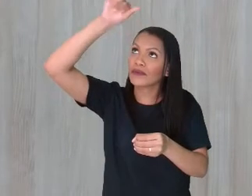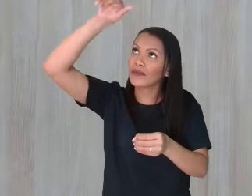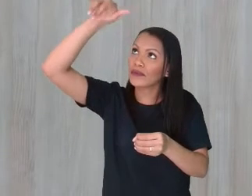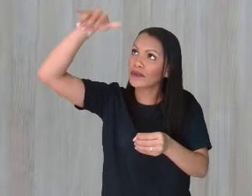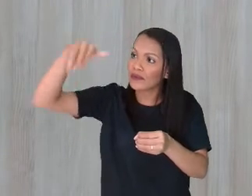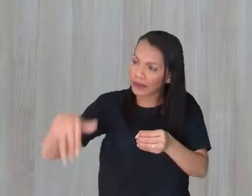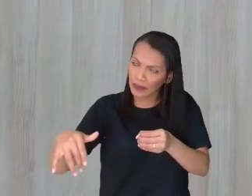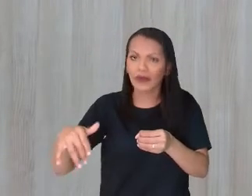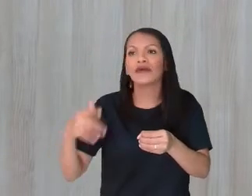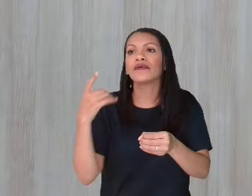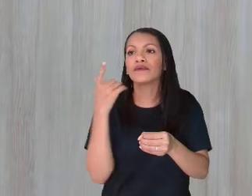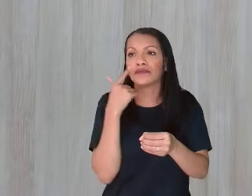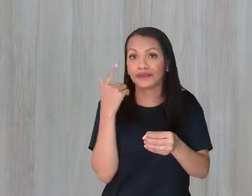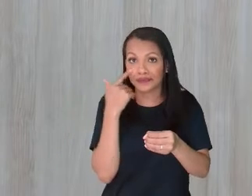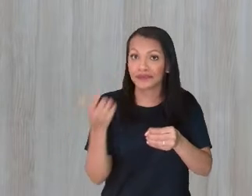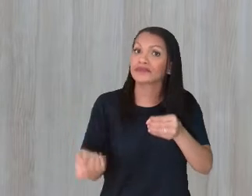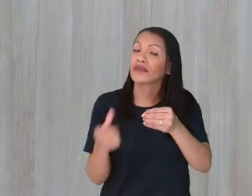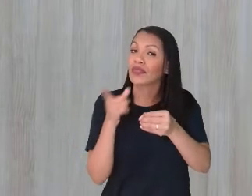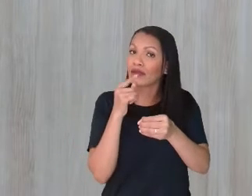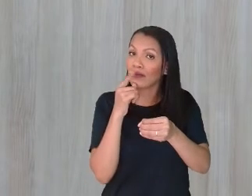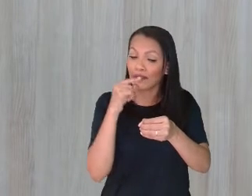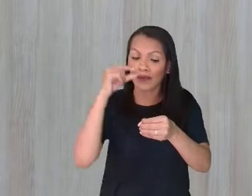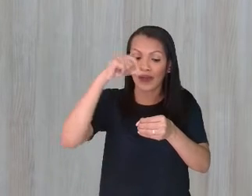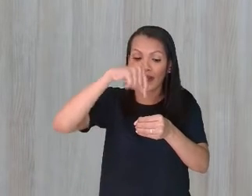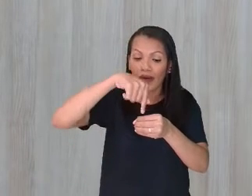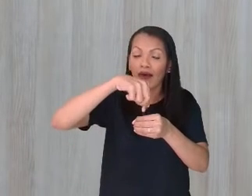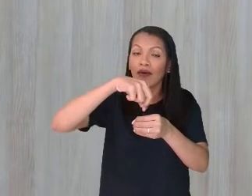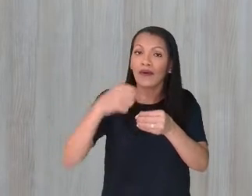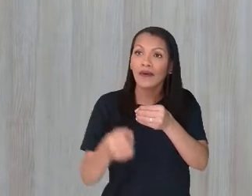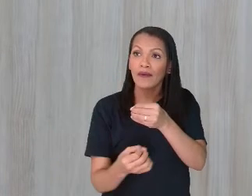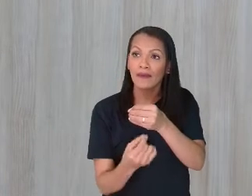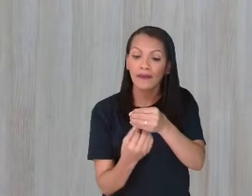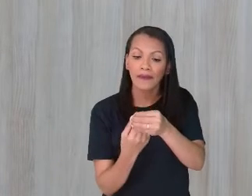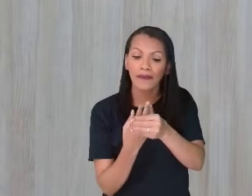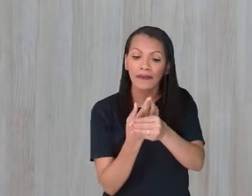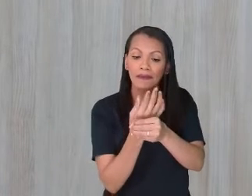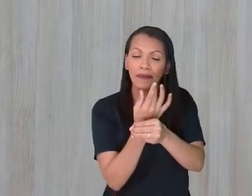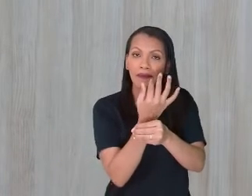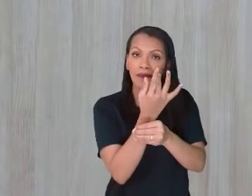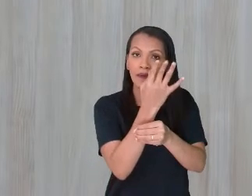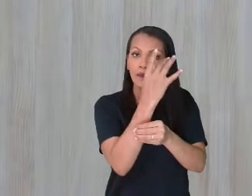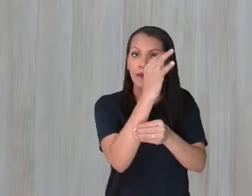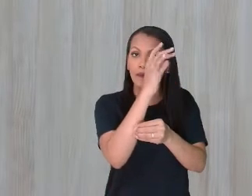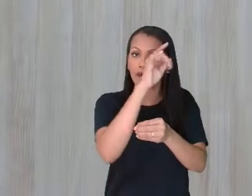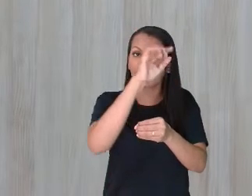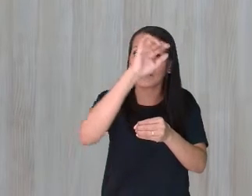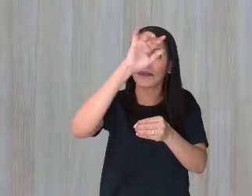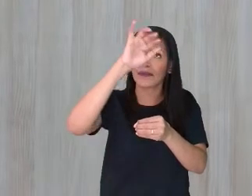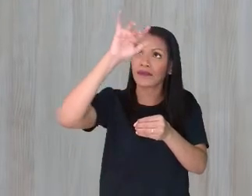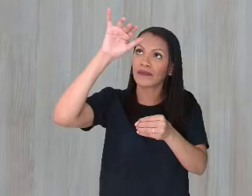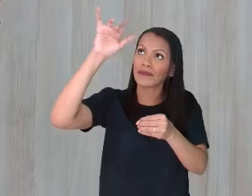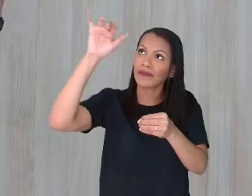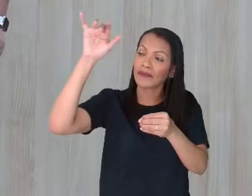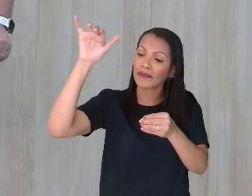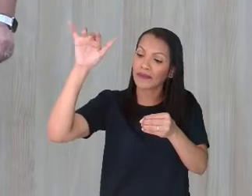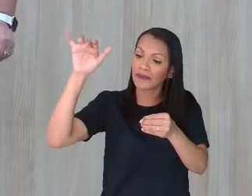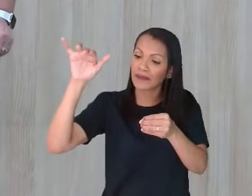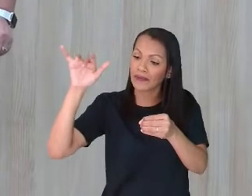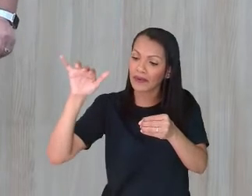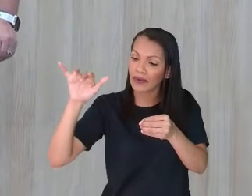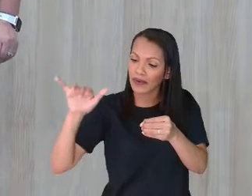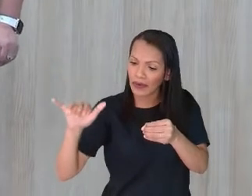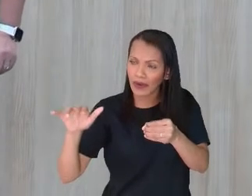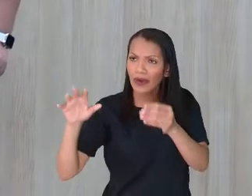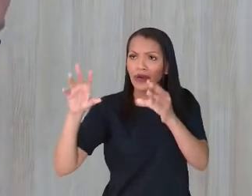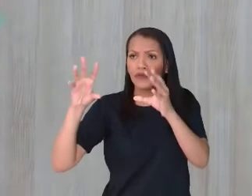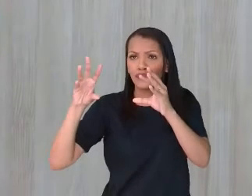sólido. Aí a água, em forma de vapor, vai subir. Nesse caminhar, ela vai se resfriar, ou